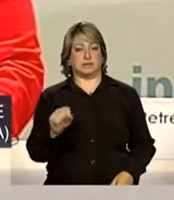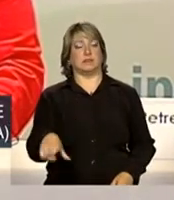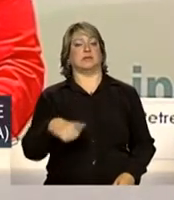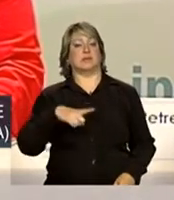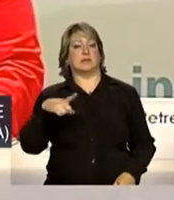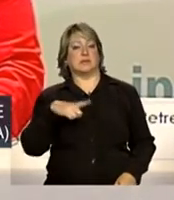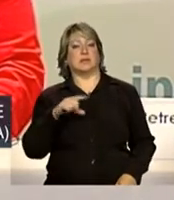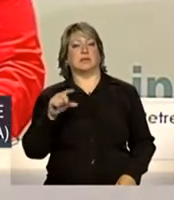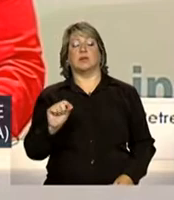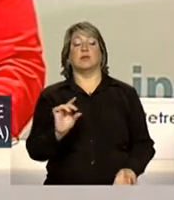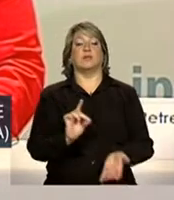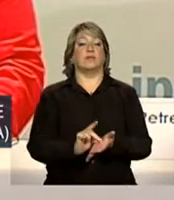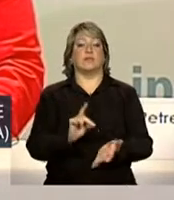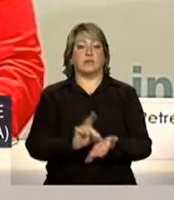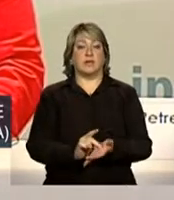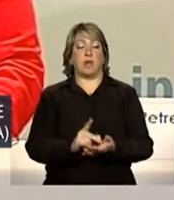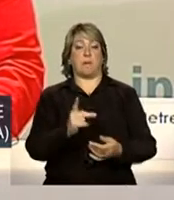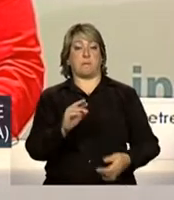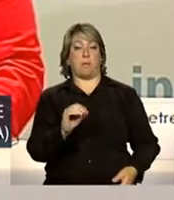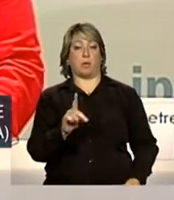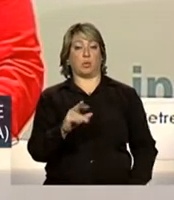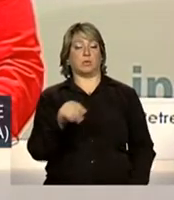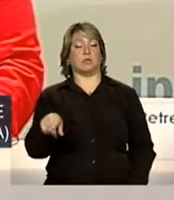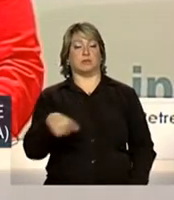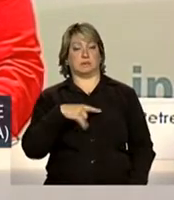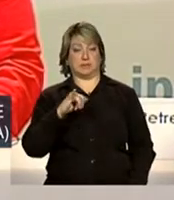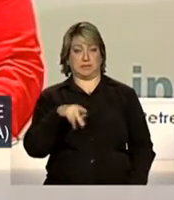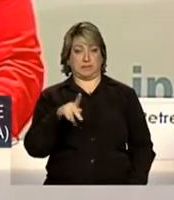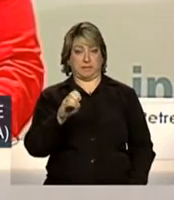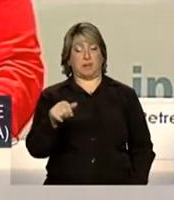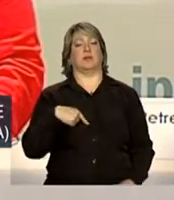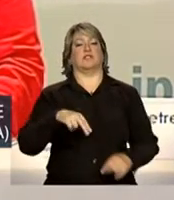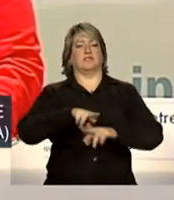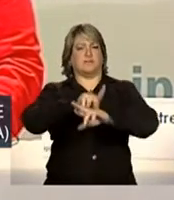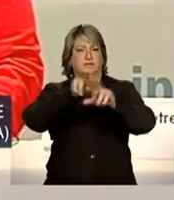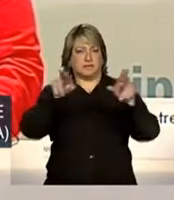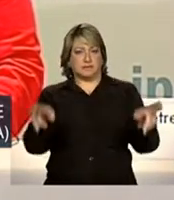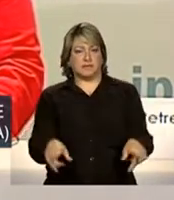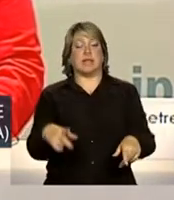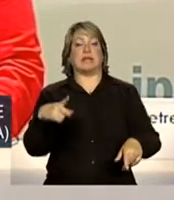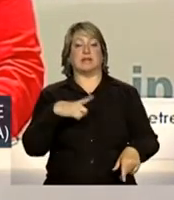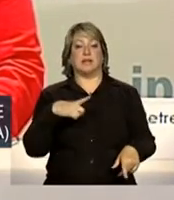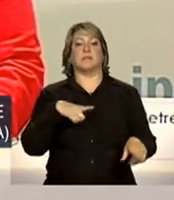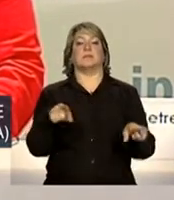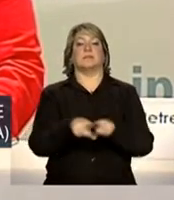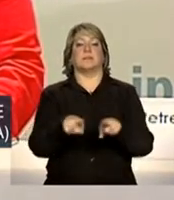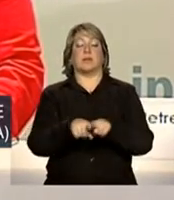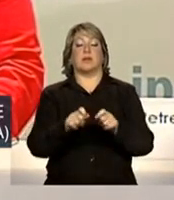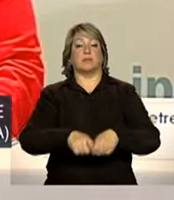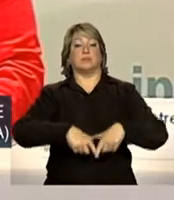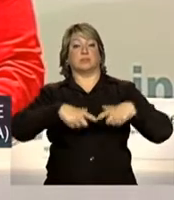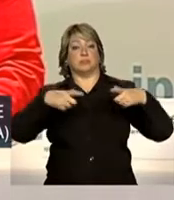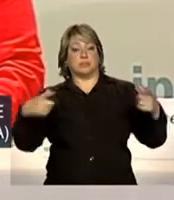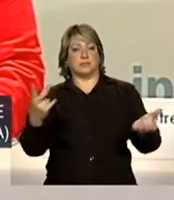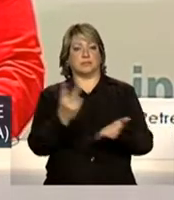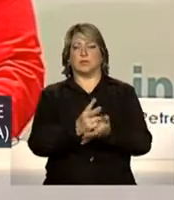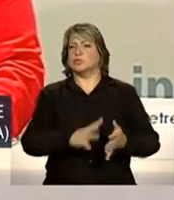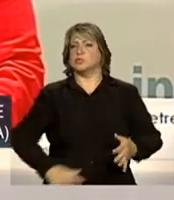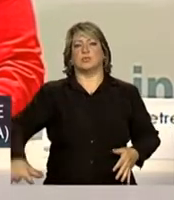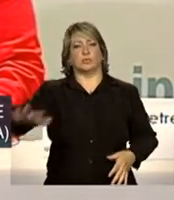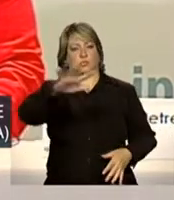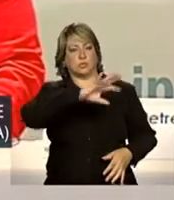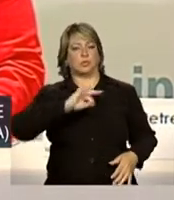discussão. Na verdade, a produção do Instituto se diversificou e, ademais, houve uma indiscutível expansão da mesma em todas as